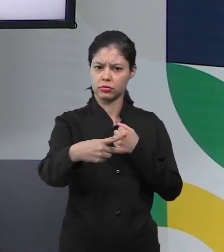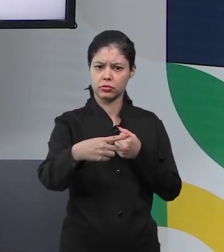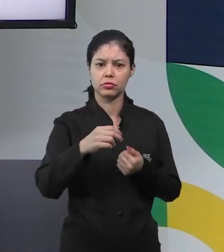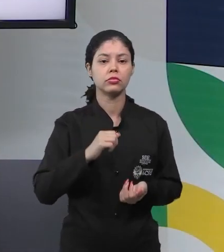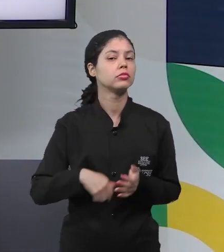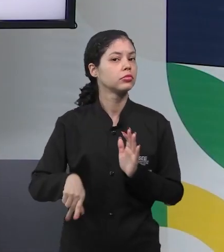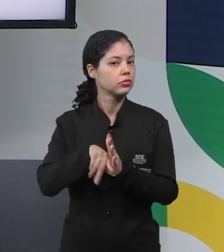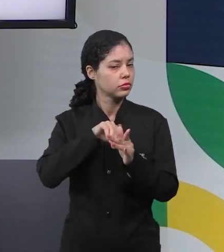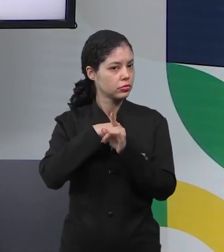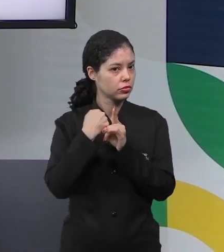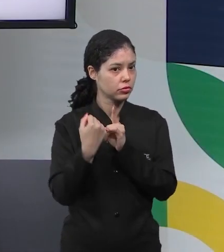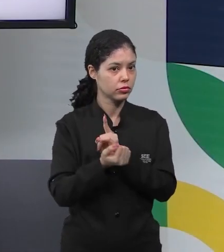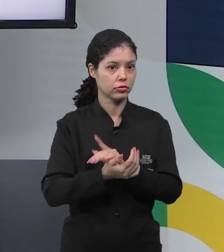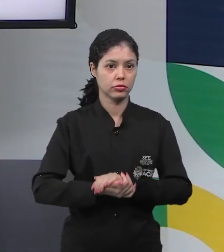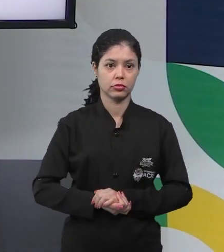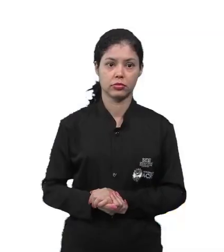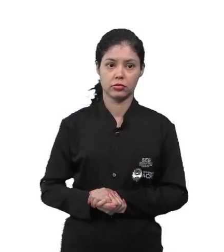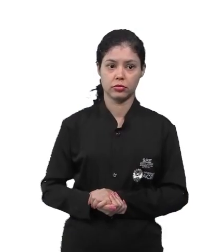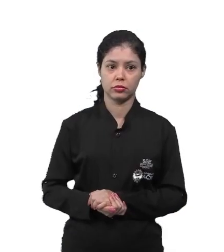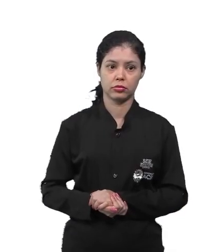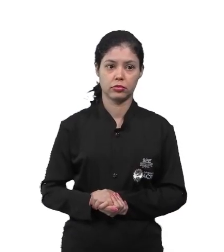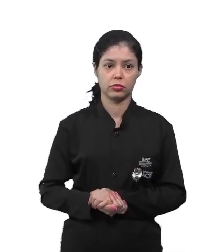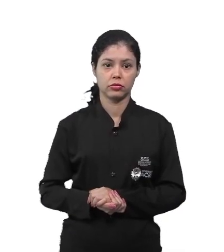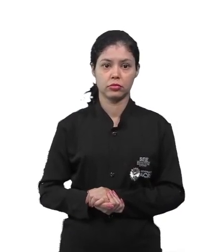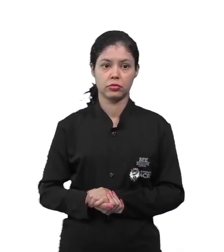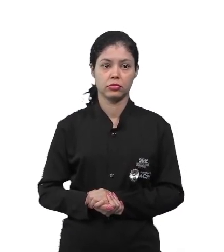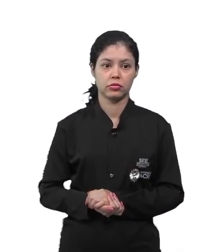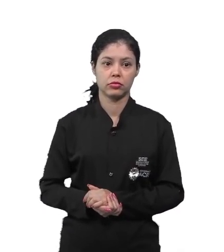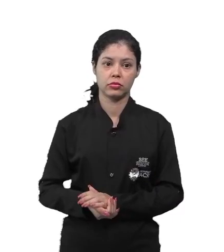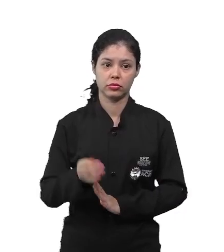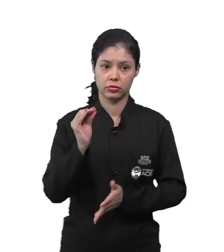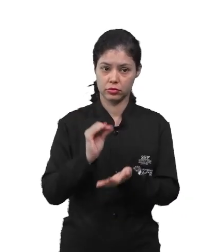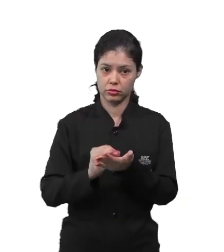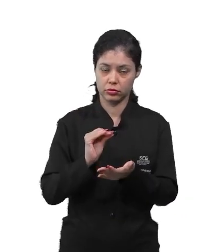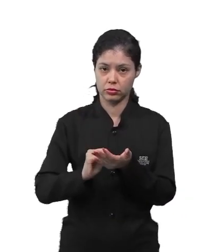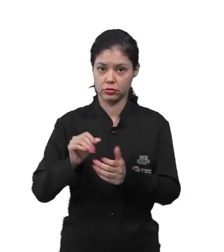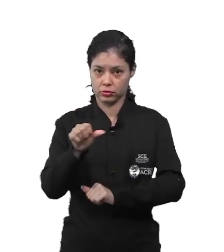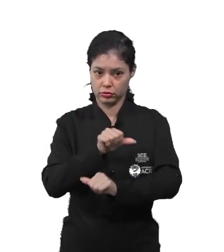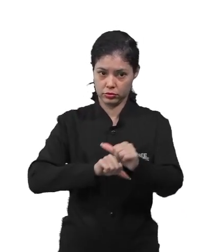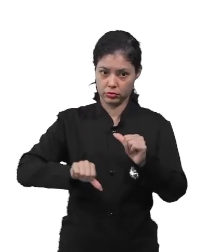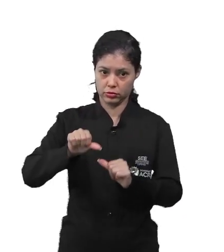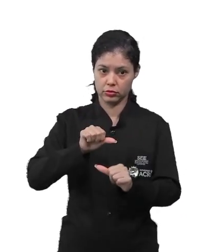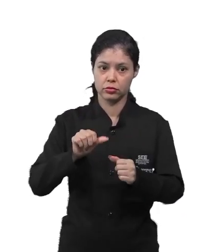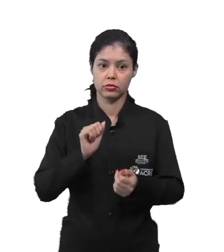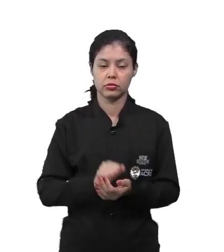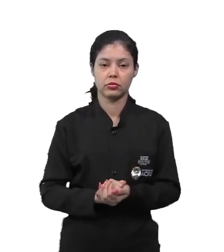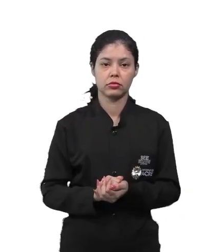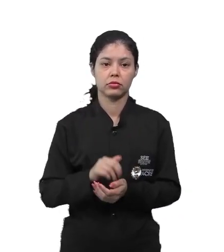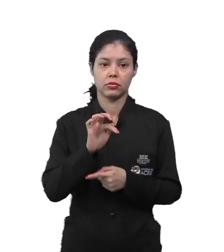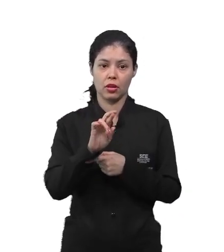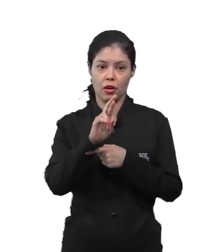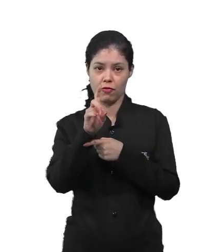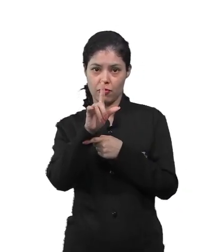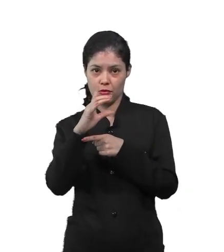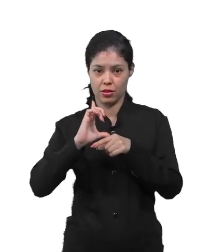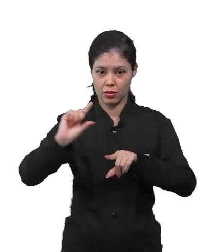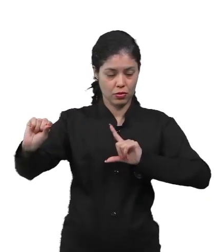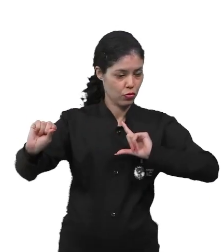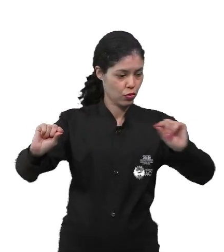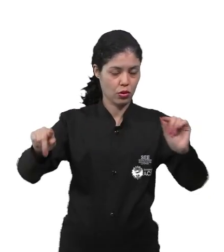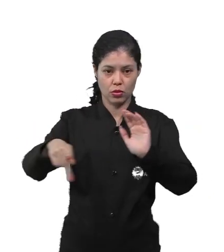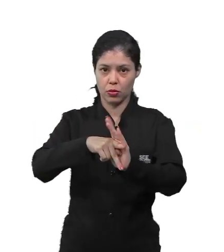consequências sociais? Bom, deslocamento de pessoas que podem se tornar